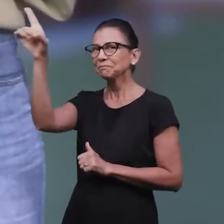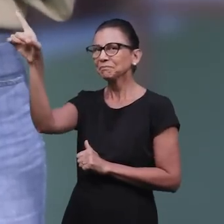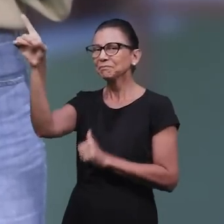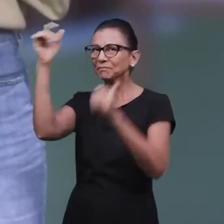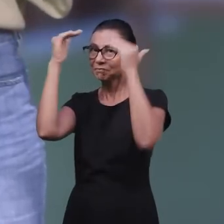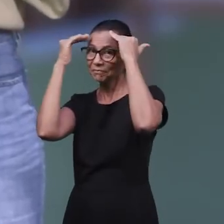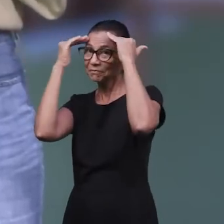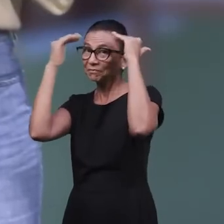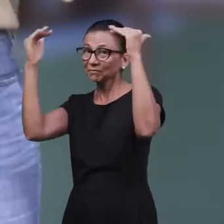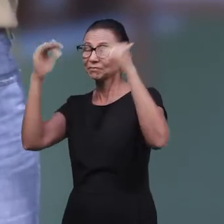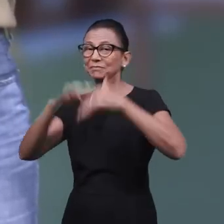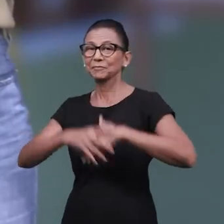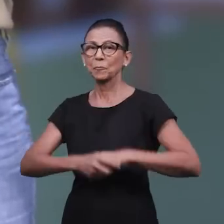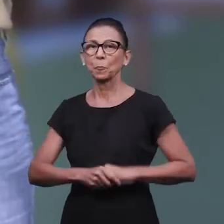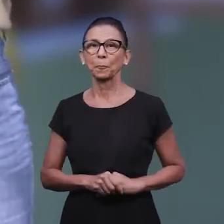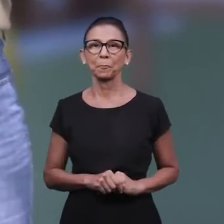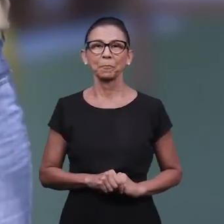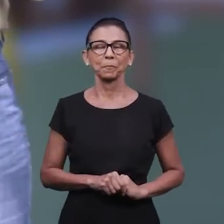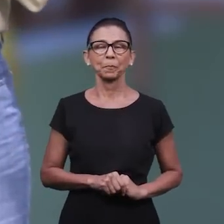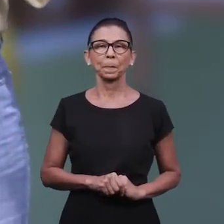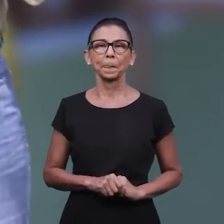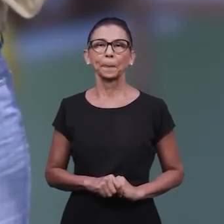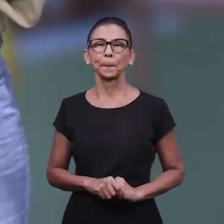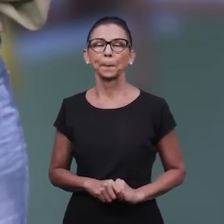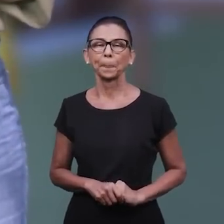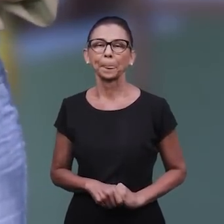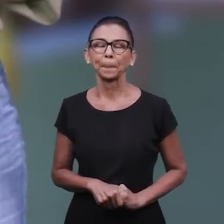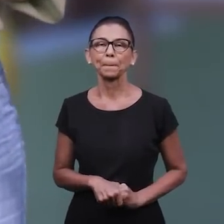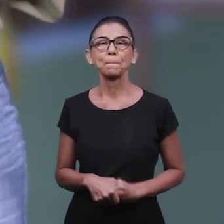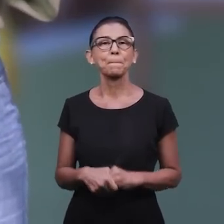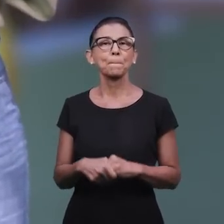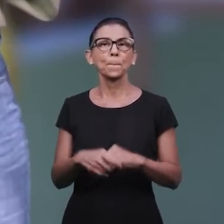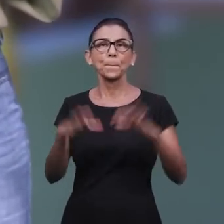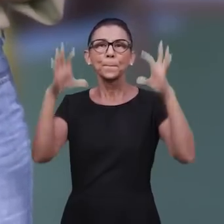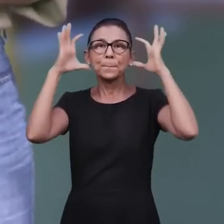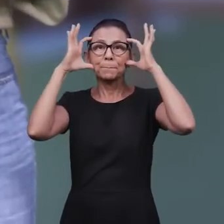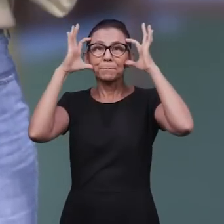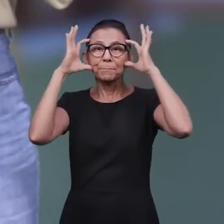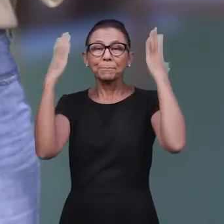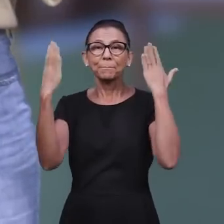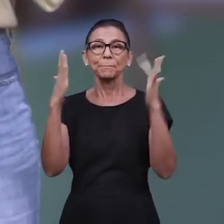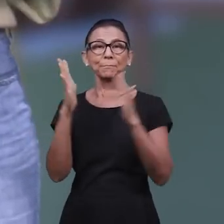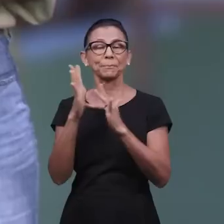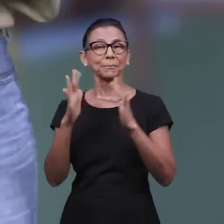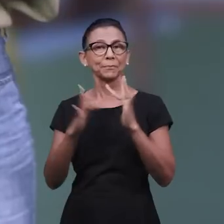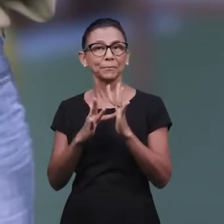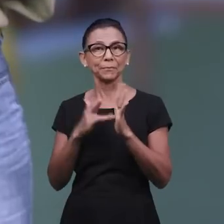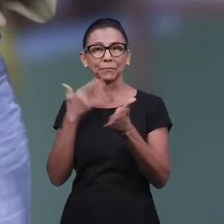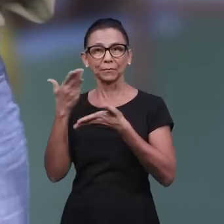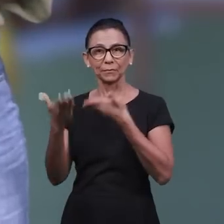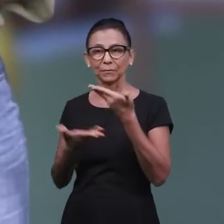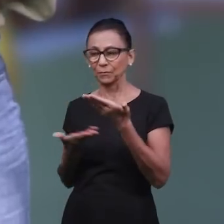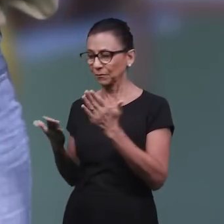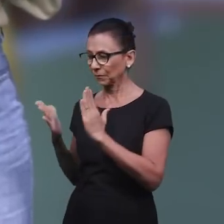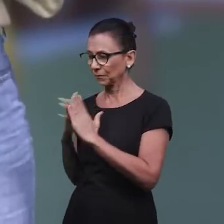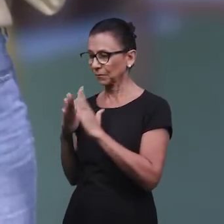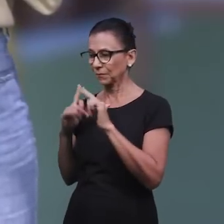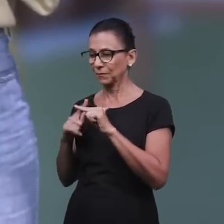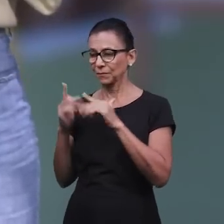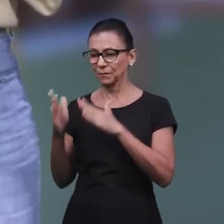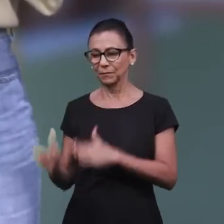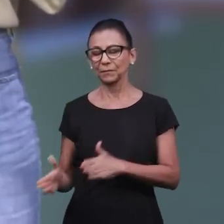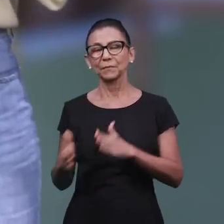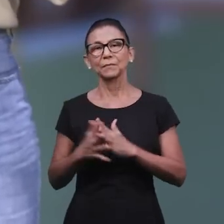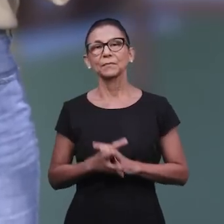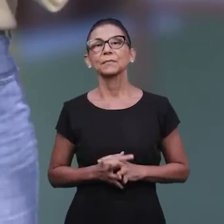igreja fiel está ligada à cabeça, que é Jesus. Então, para termos comunhão com Deus,